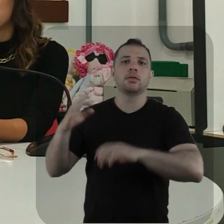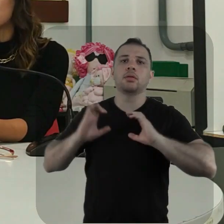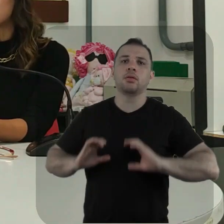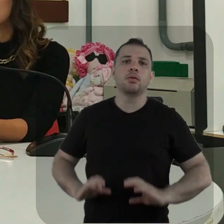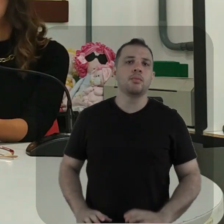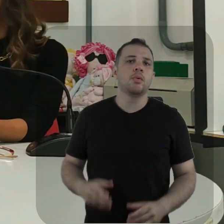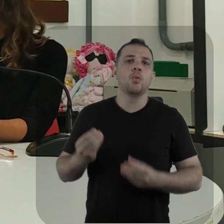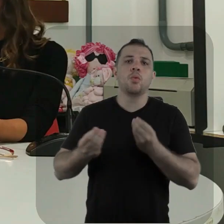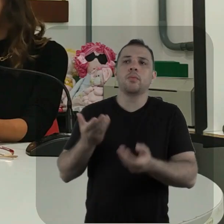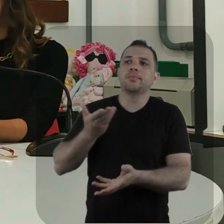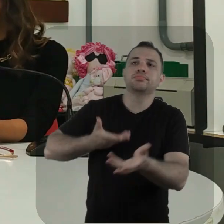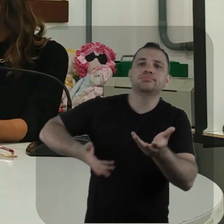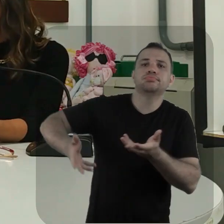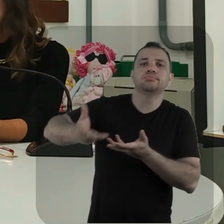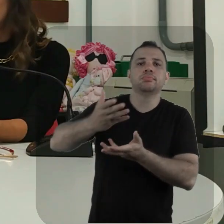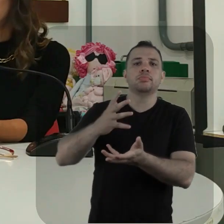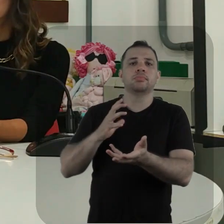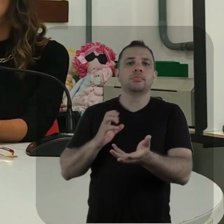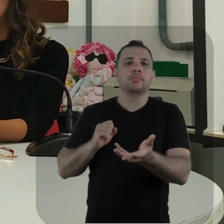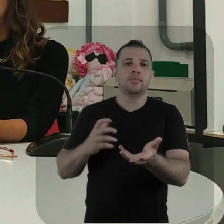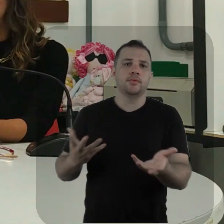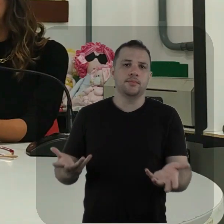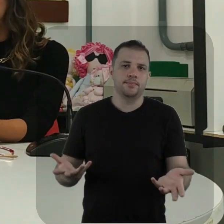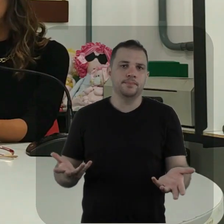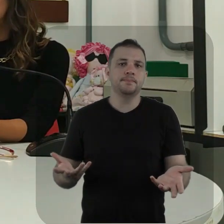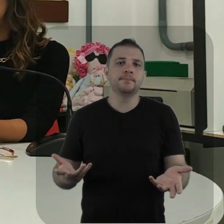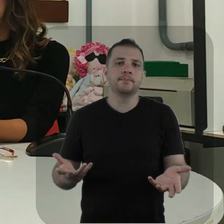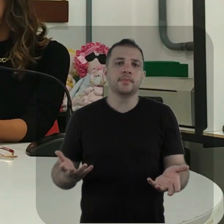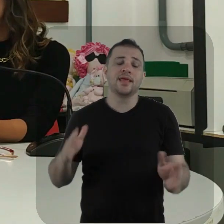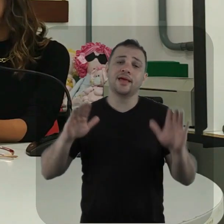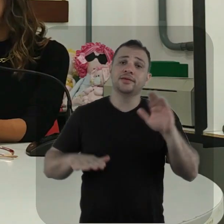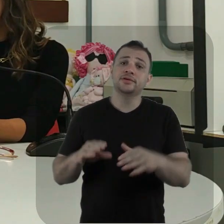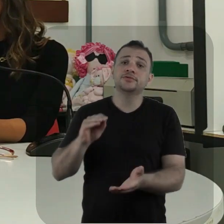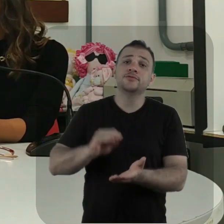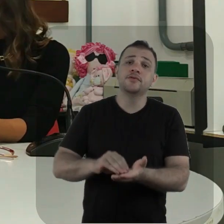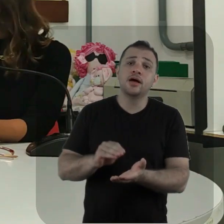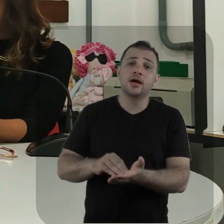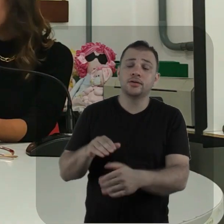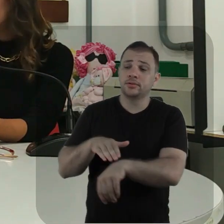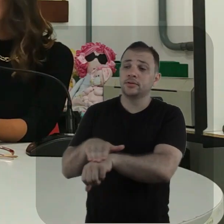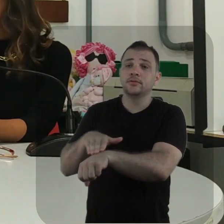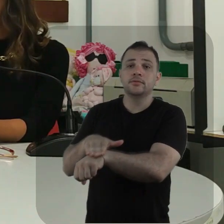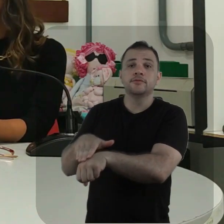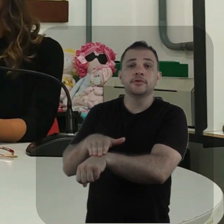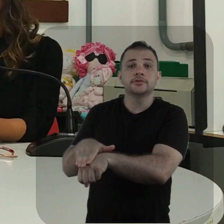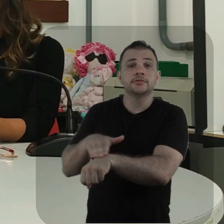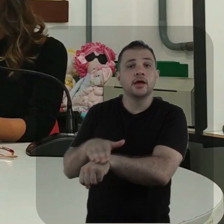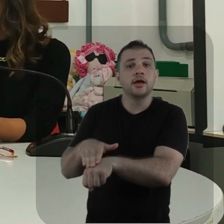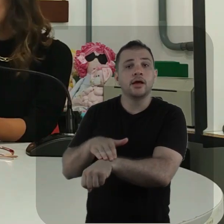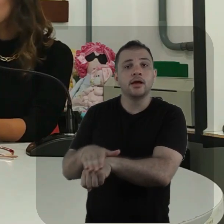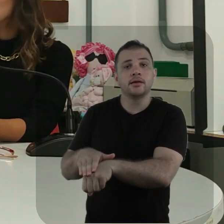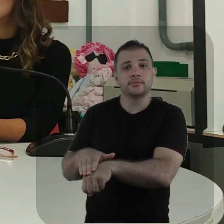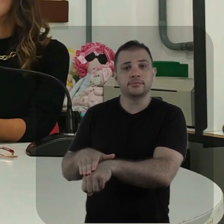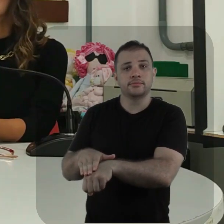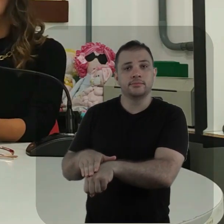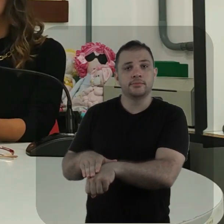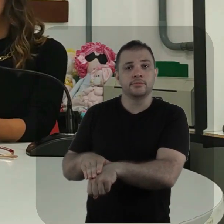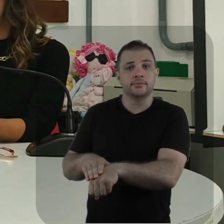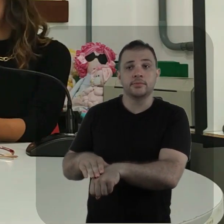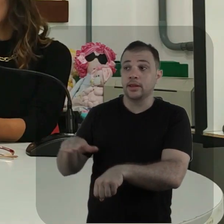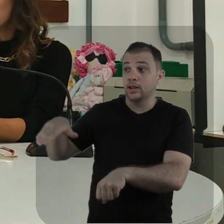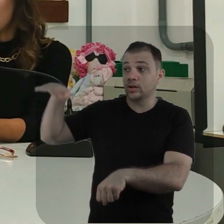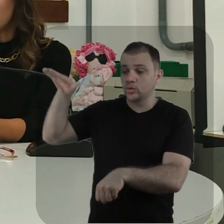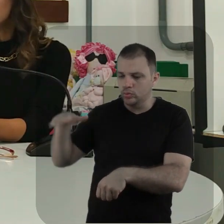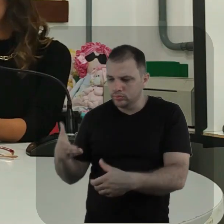nesse processo de oscilação de comportamento, de afeto, né? E falta um diálogo, falta um entendimento disso.